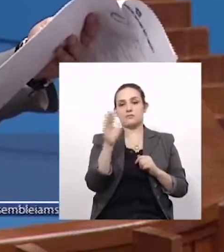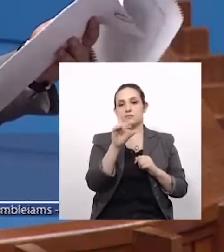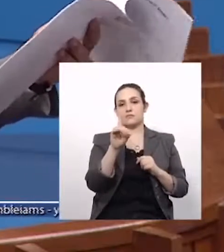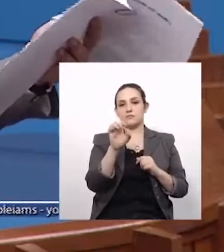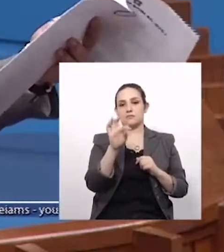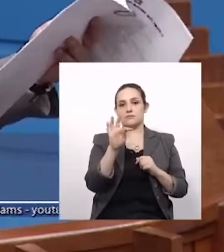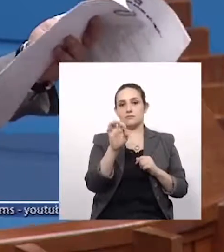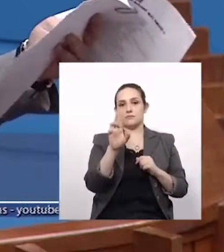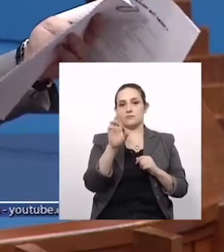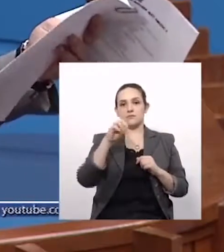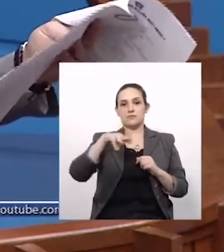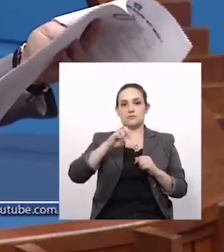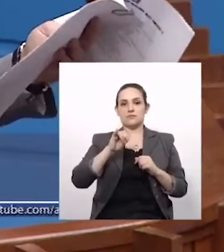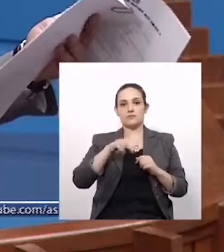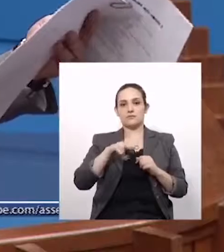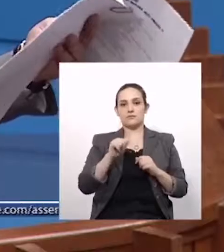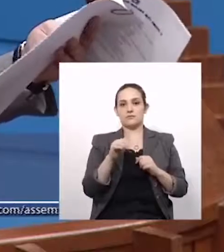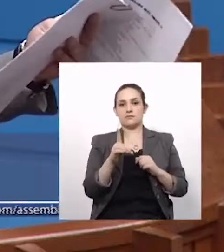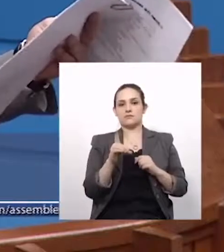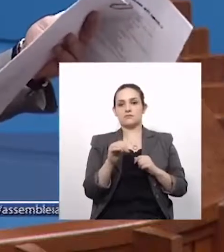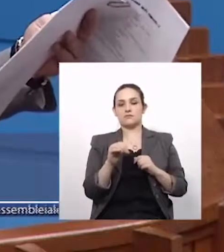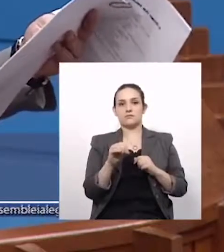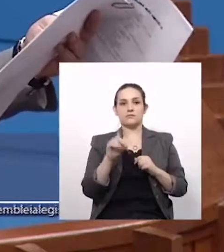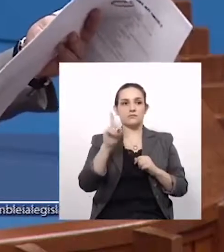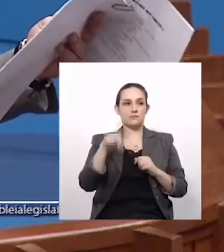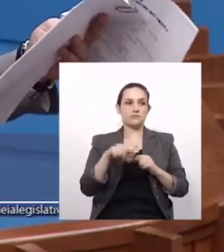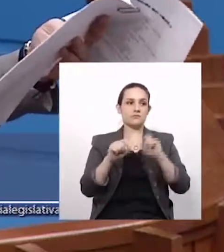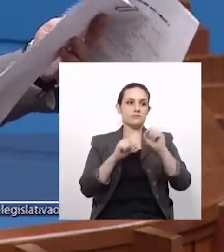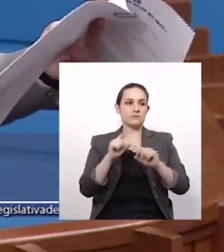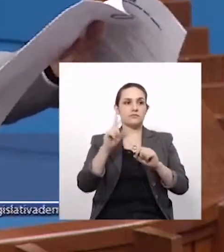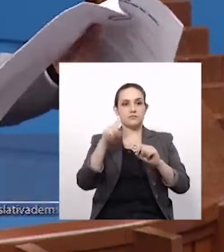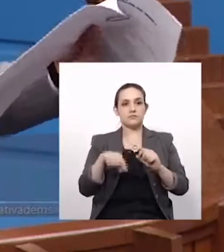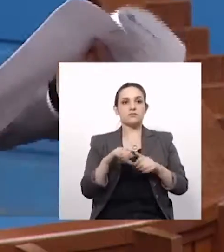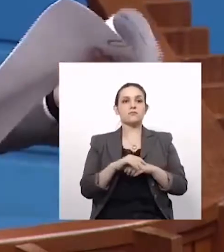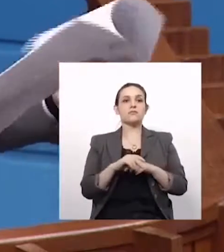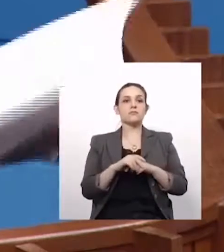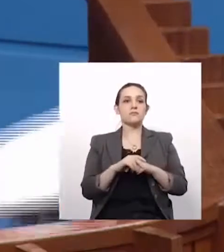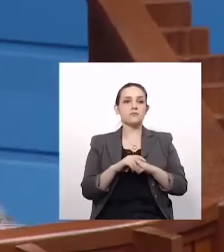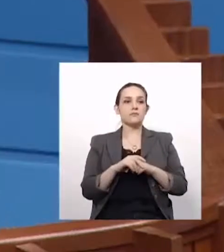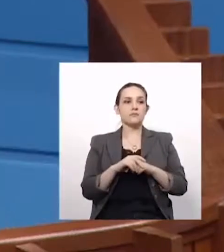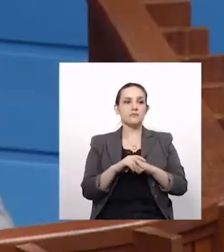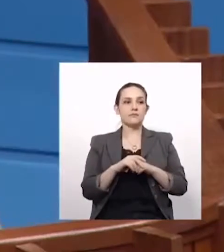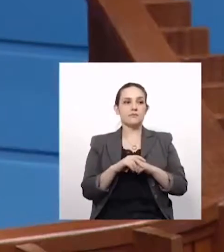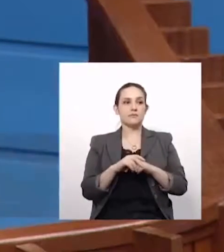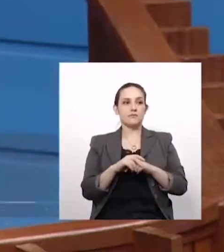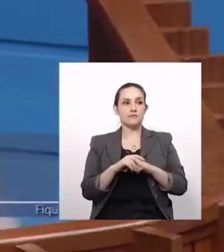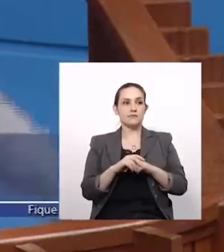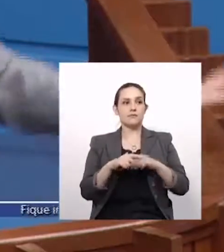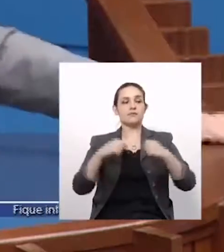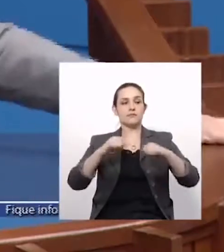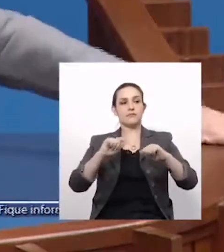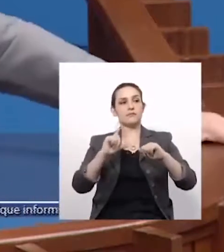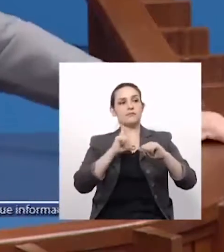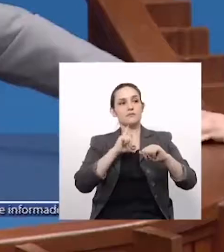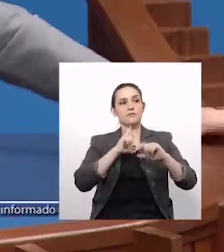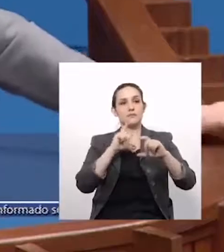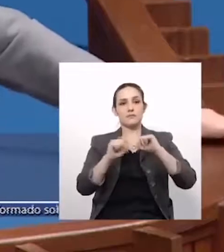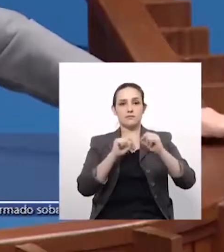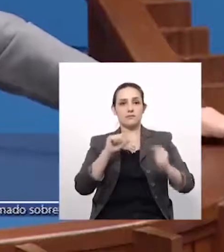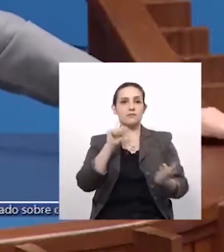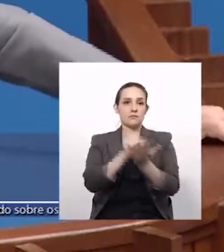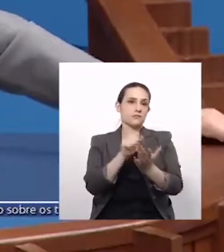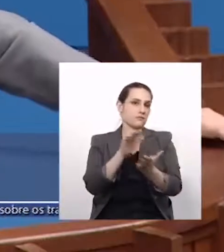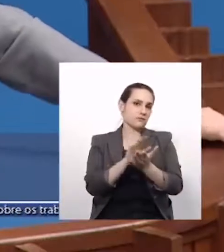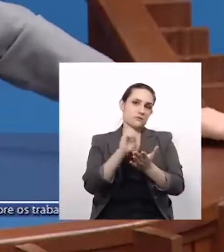certo, sendo suas conclusões, se for o caso, encaminhadas ao órgão competente para que promova a responsabilidade dos infratores.